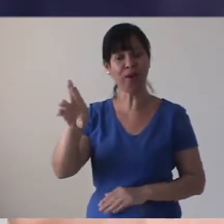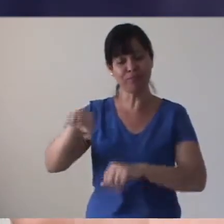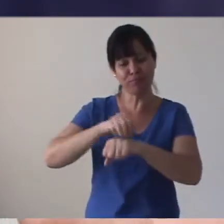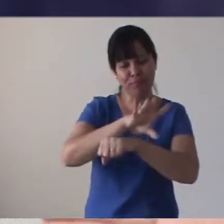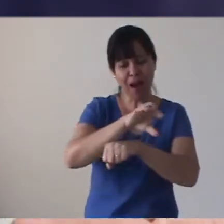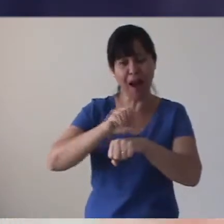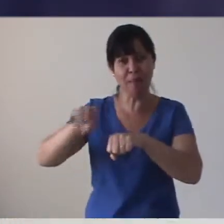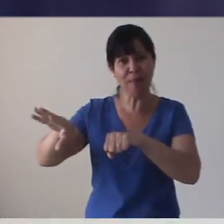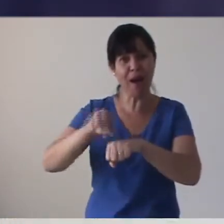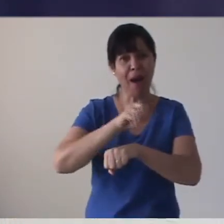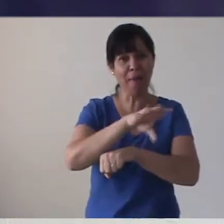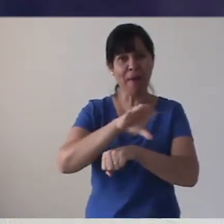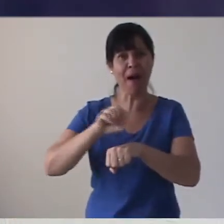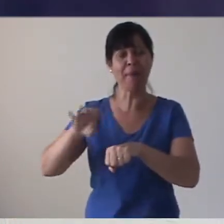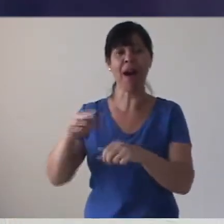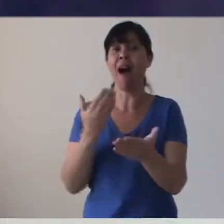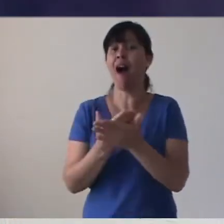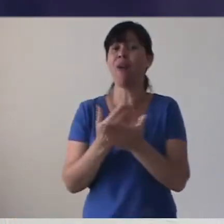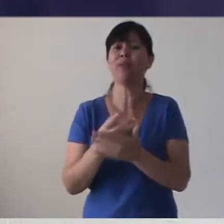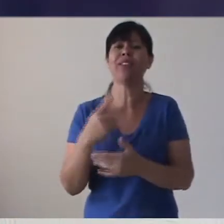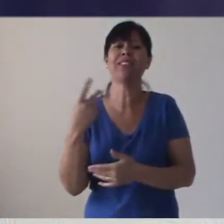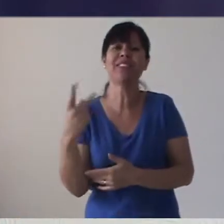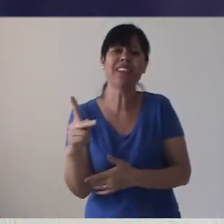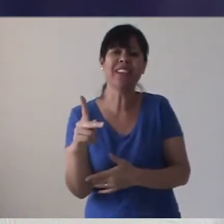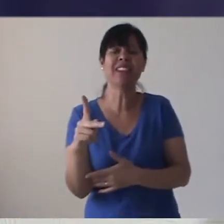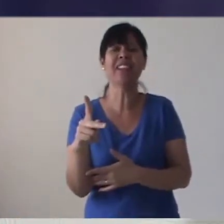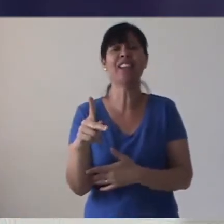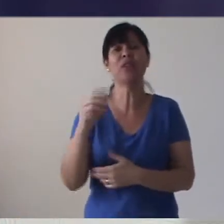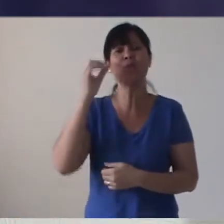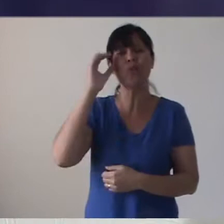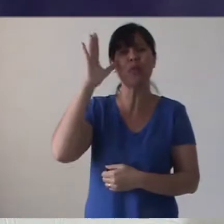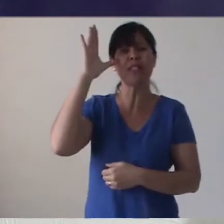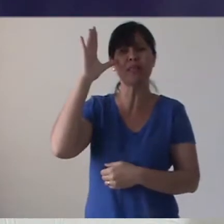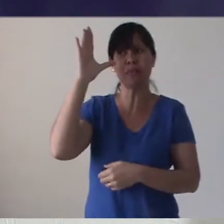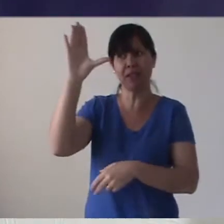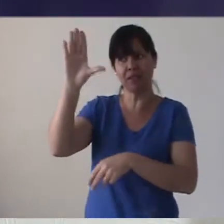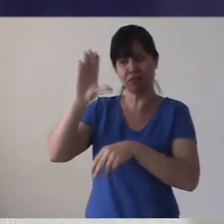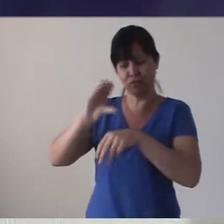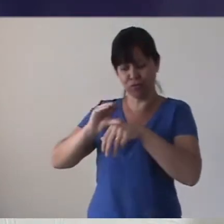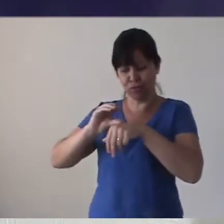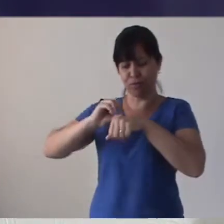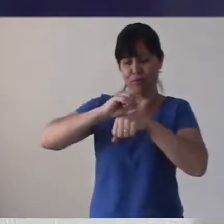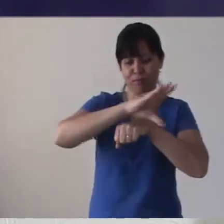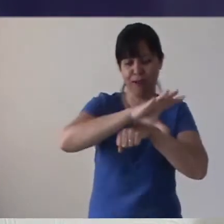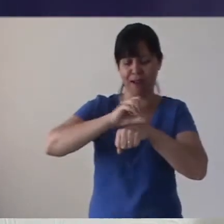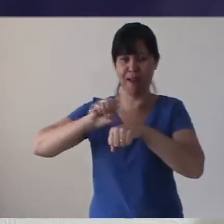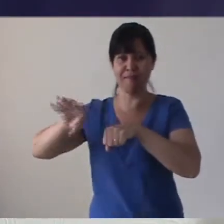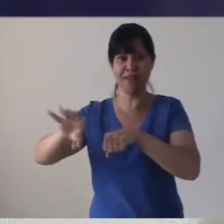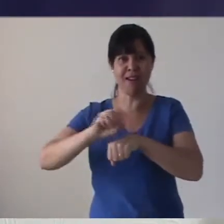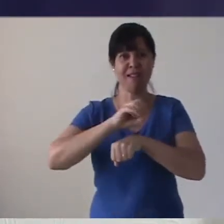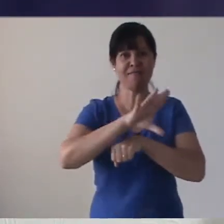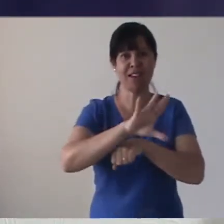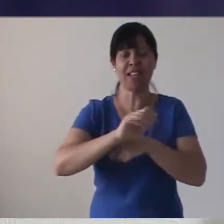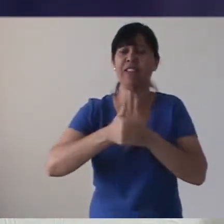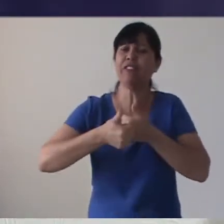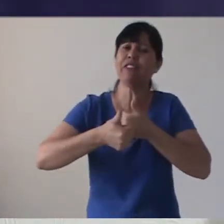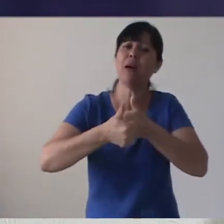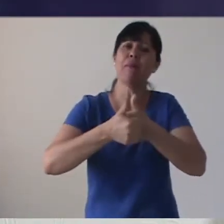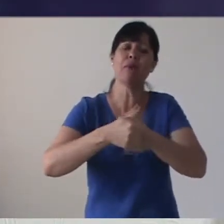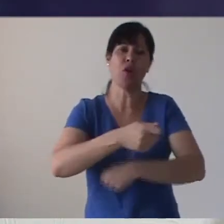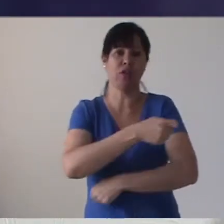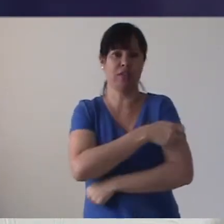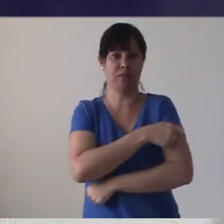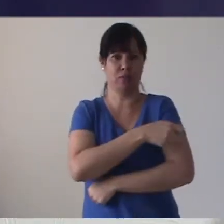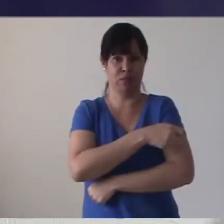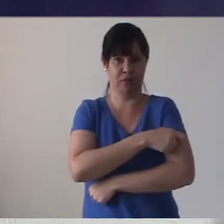media, né, todo esse processo. Ele fica muito mais próximo do aluno. Ele observa o